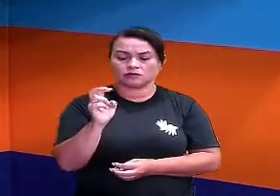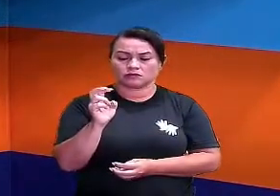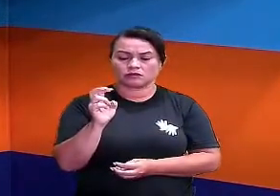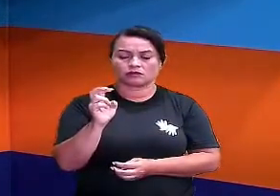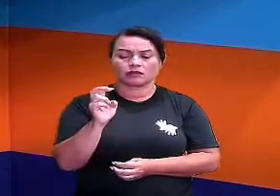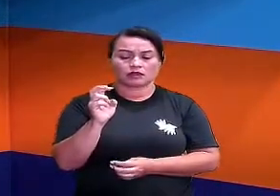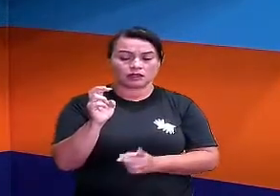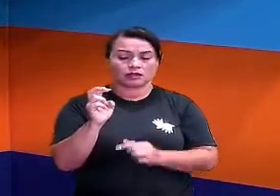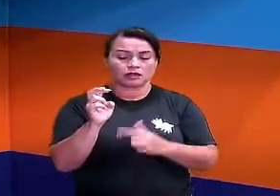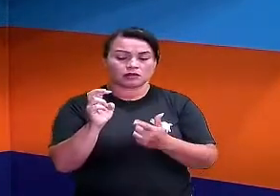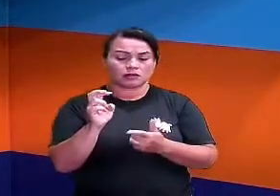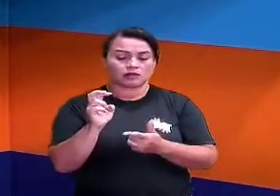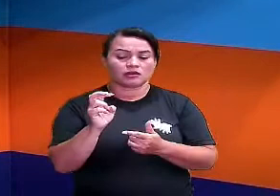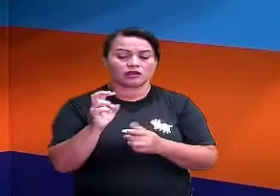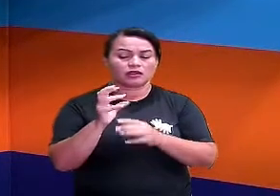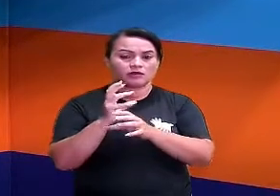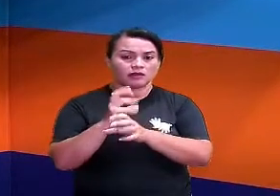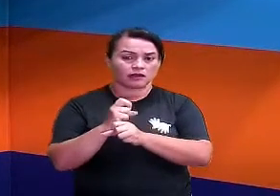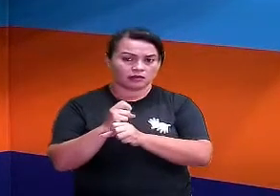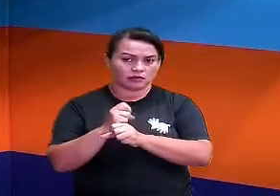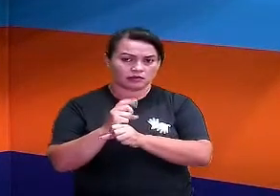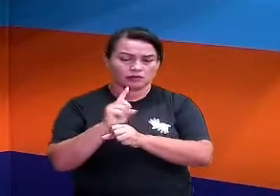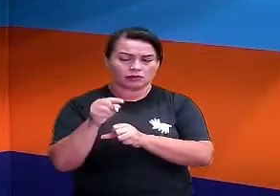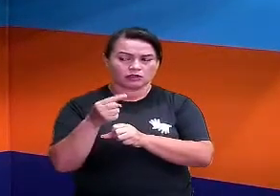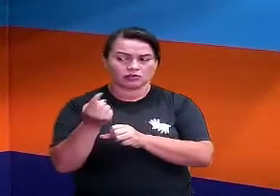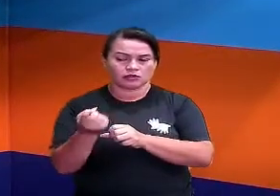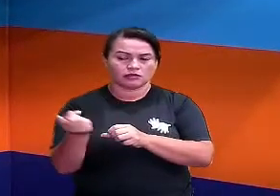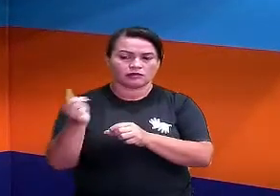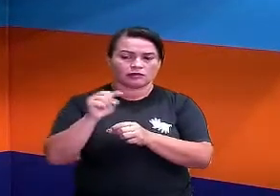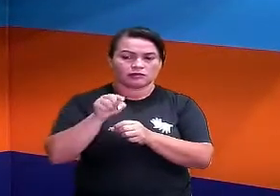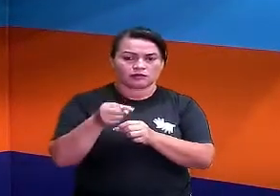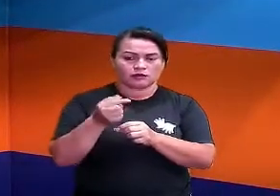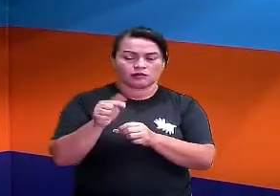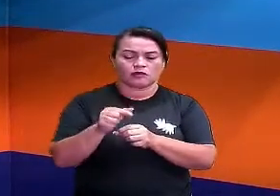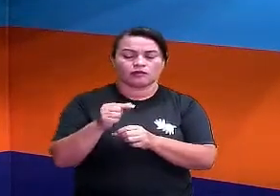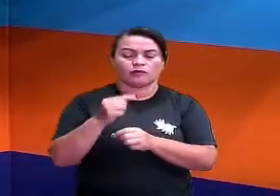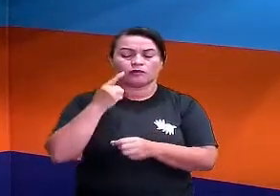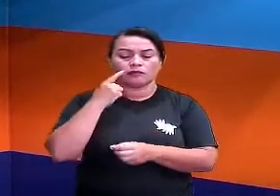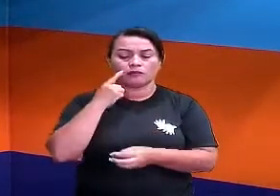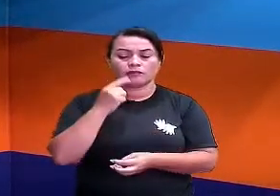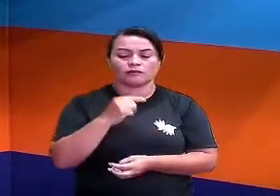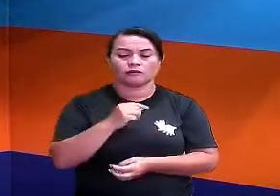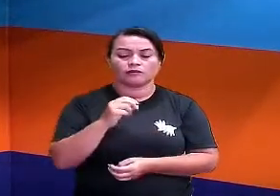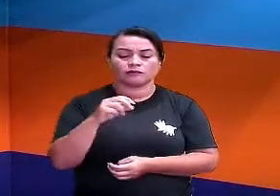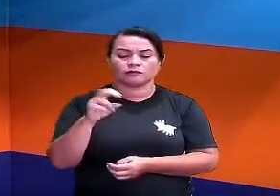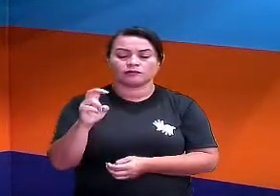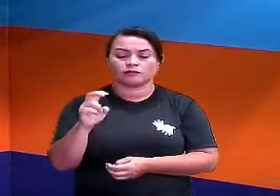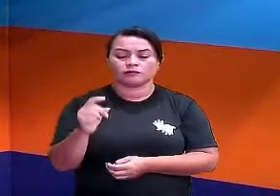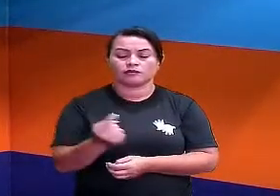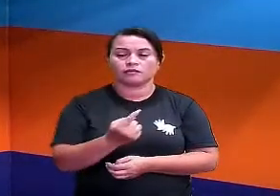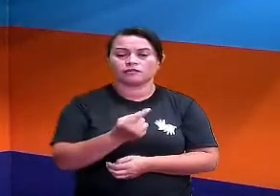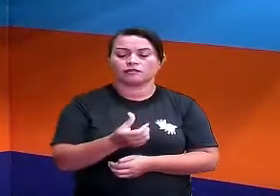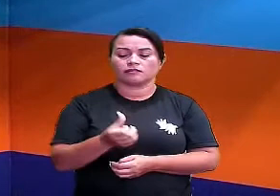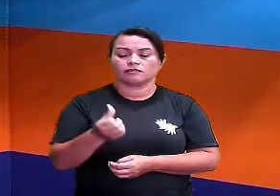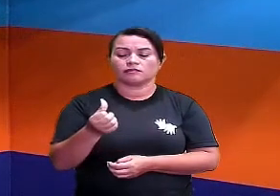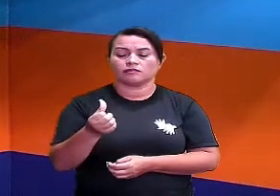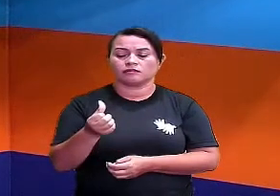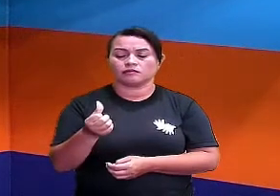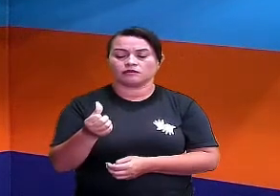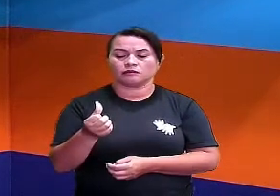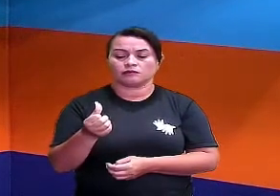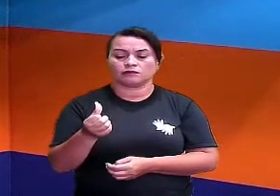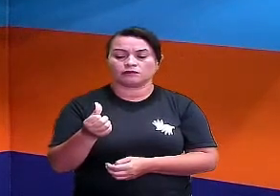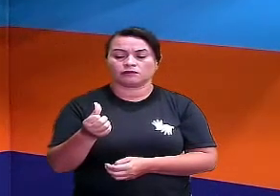a vírgula e fazer o cálculo, depois a gente devolve para a gente ver o processo. Eu prefiro fazer assim. Então, 5 mais 1, 6, olha o